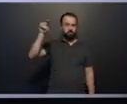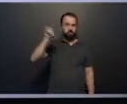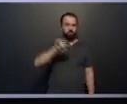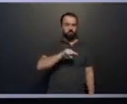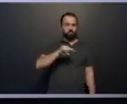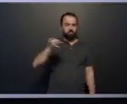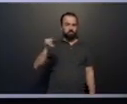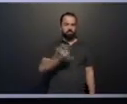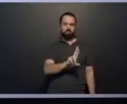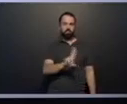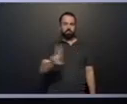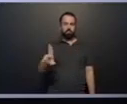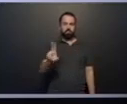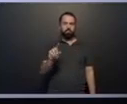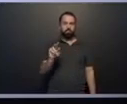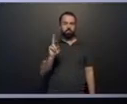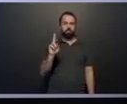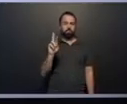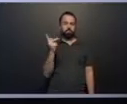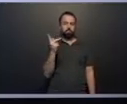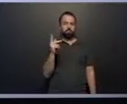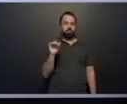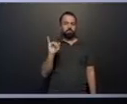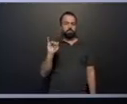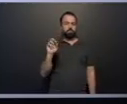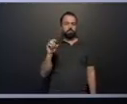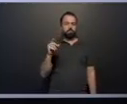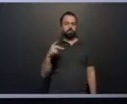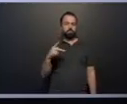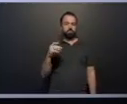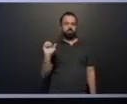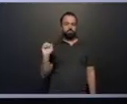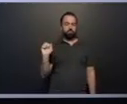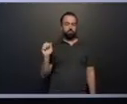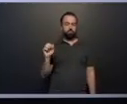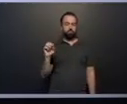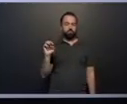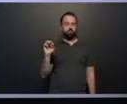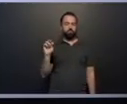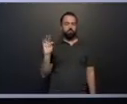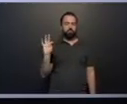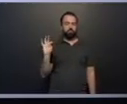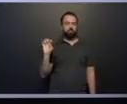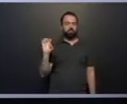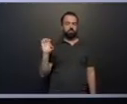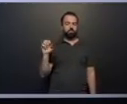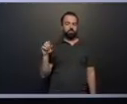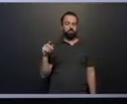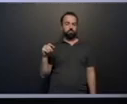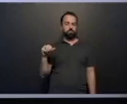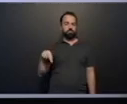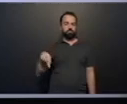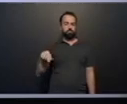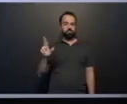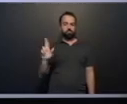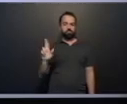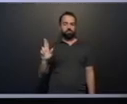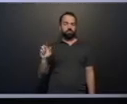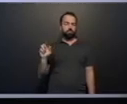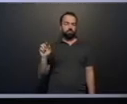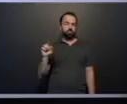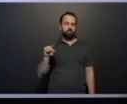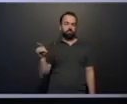de hipotenusa. Para resolver essa questão da diagonal desse quadrado, a gente vai utilizar o teorema